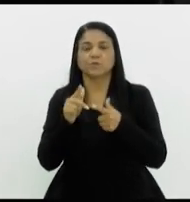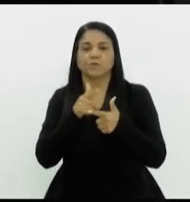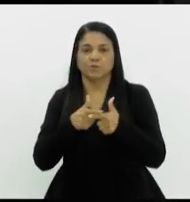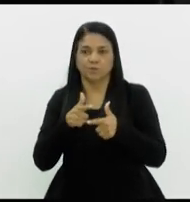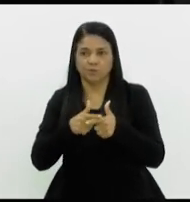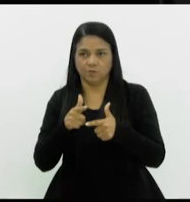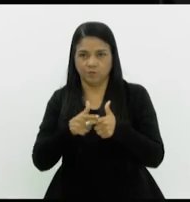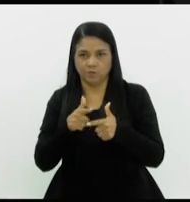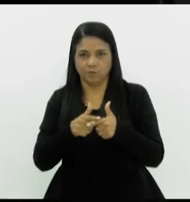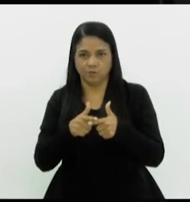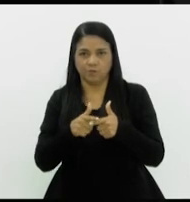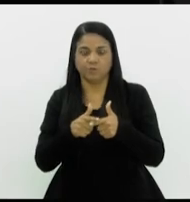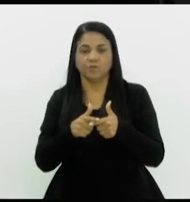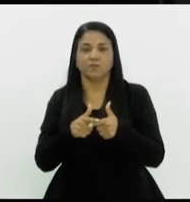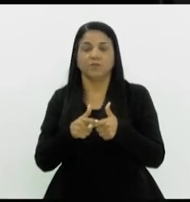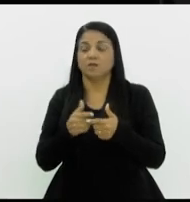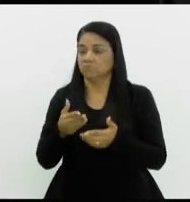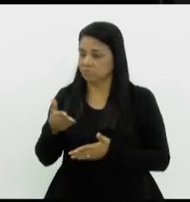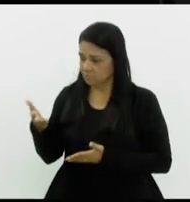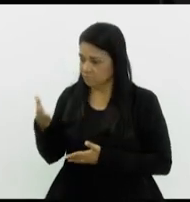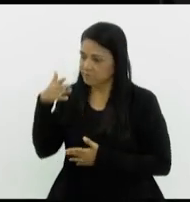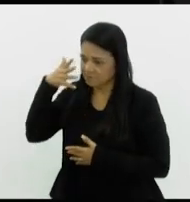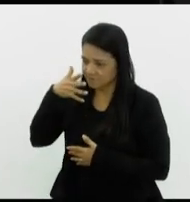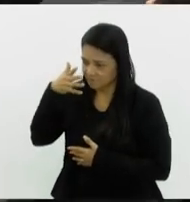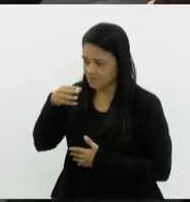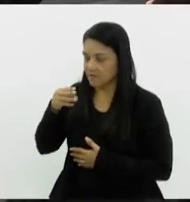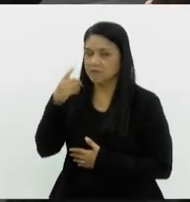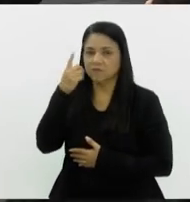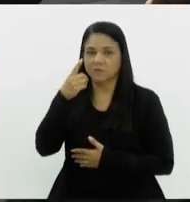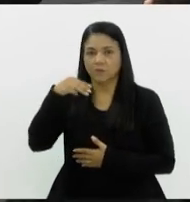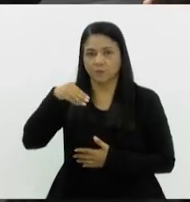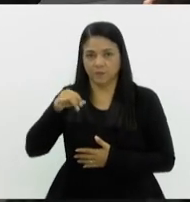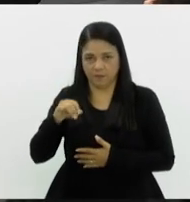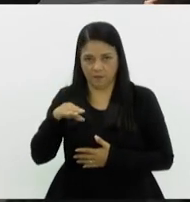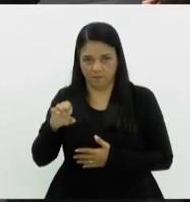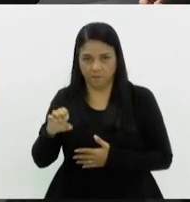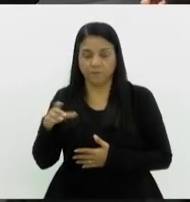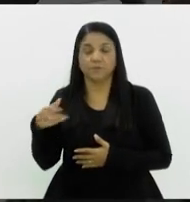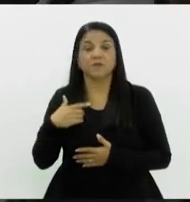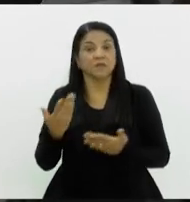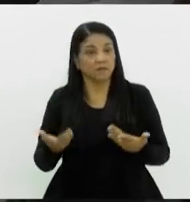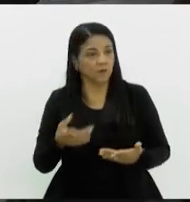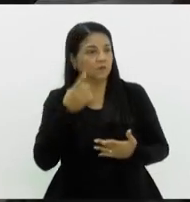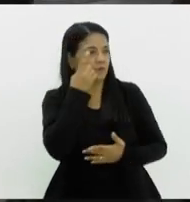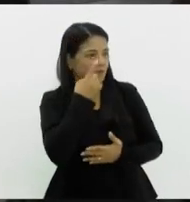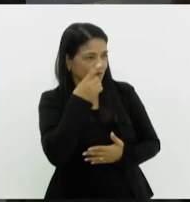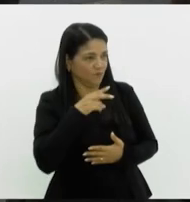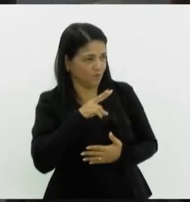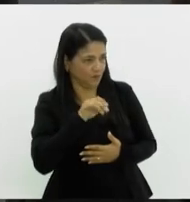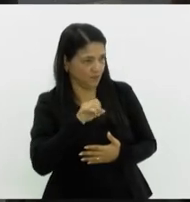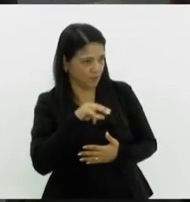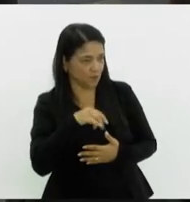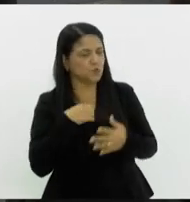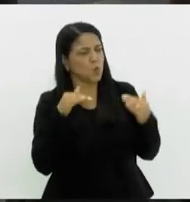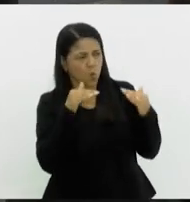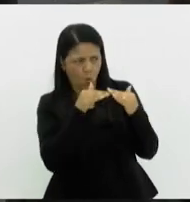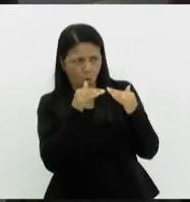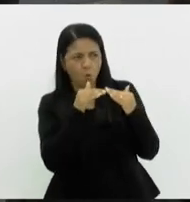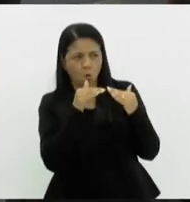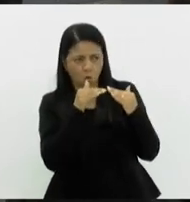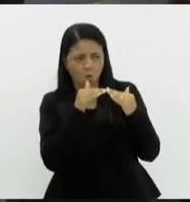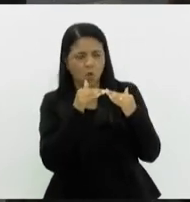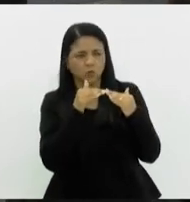problema. Concedo a parte ao deputado Carlos Mink. Deputado Vinícius Cosolino, queria dizer que concordo muito com a